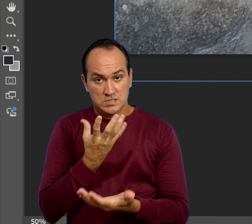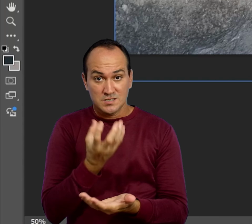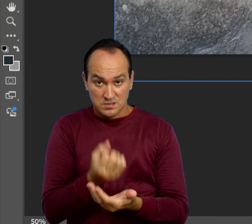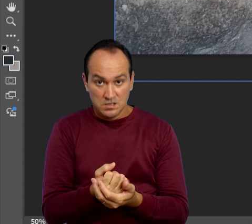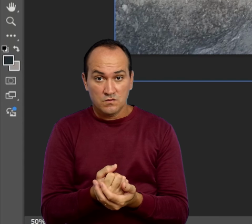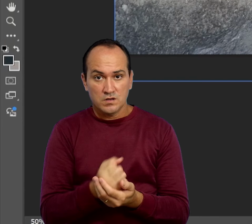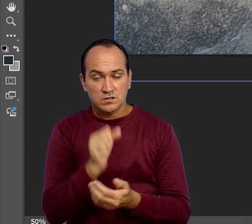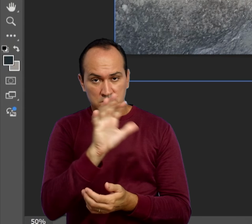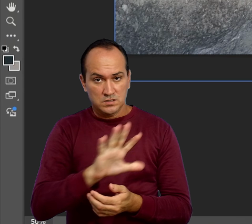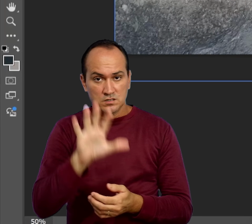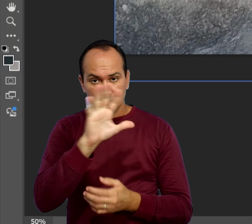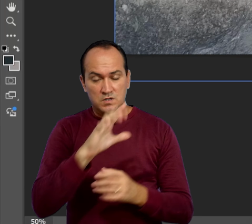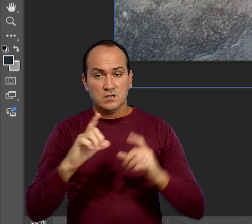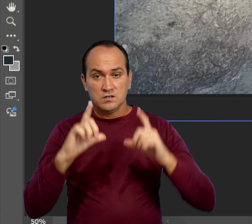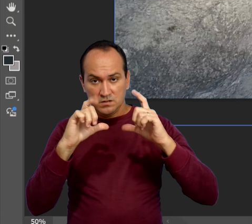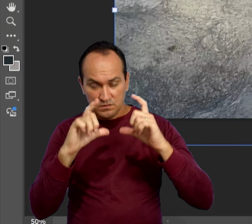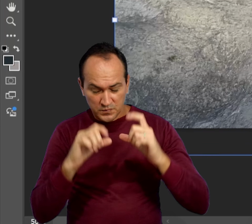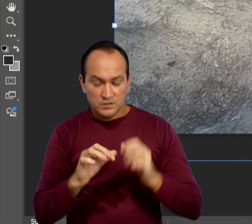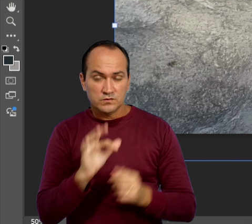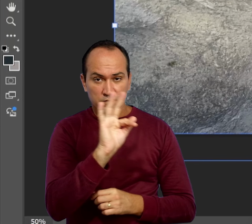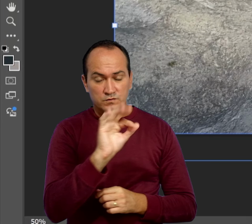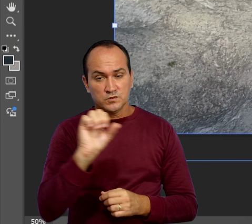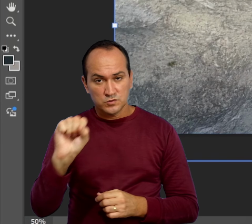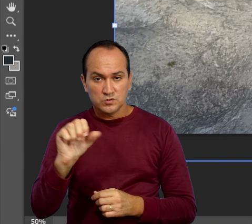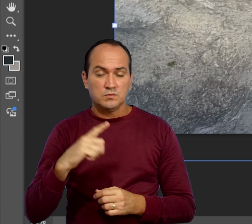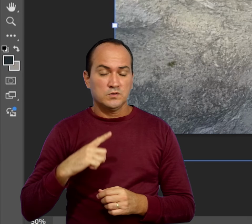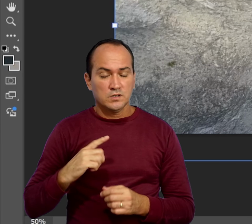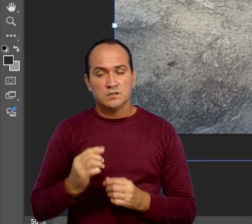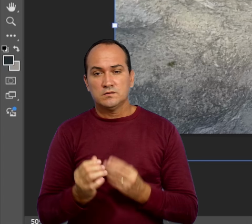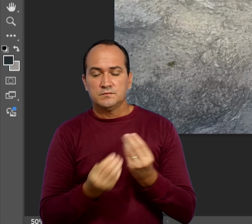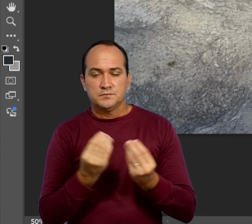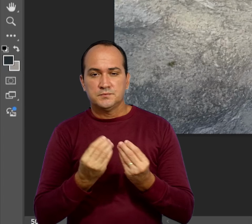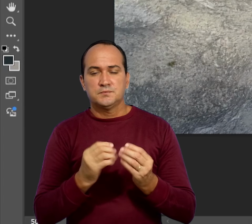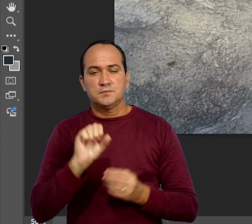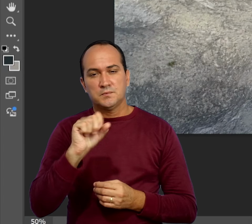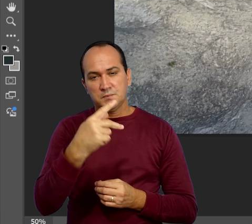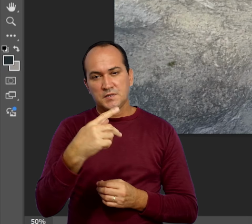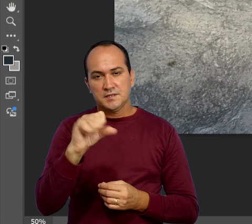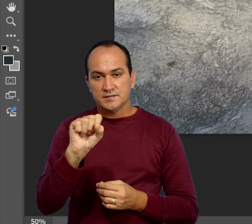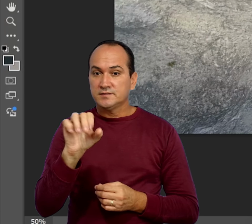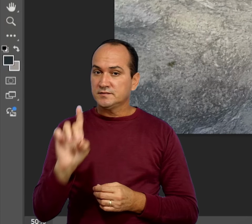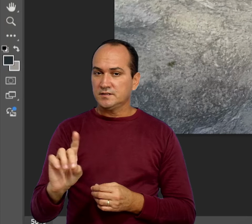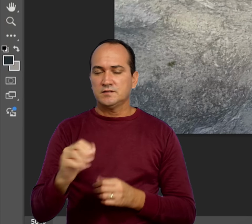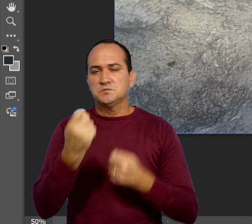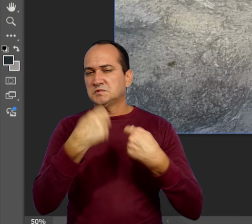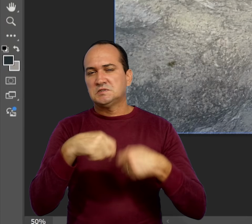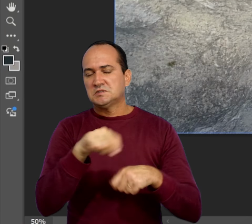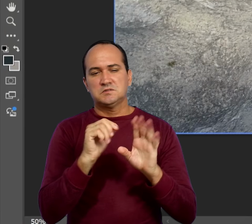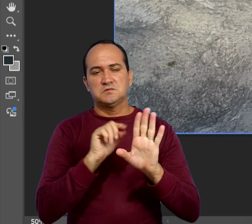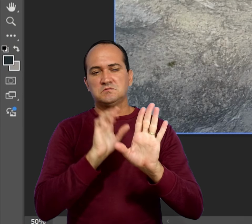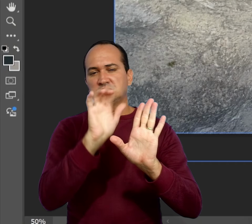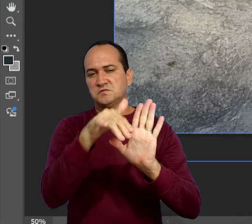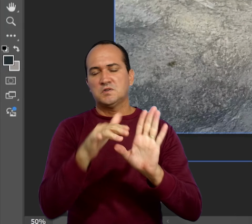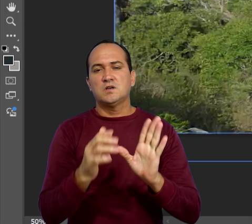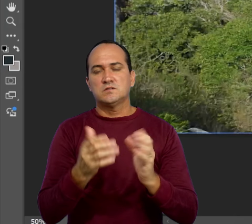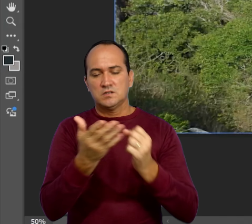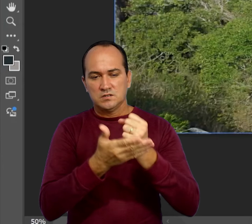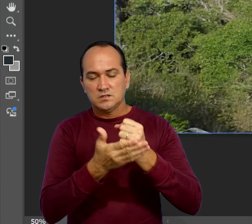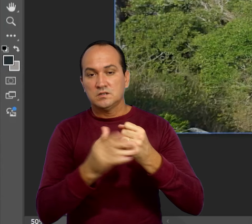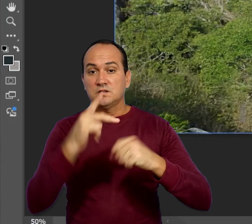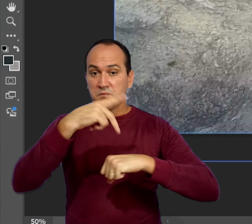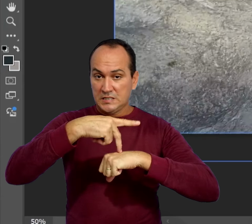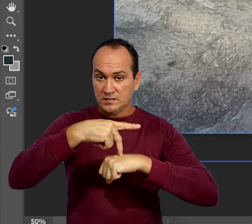Vou salvar então essa imagem no formato do Photoshop, porque ele mantém as camadas, tá? Vou até tirar aqui o plano de fundo, eu realmente não vou precisar dele, certo? Então eu